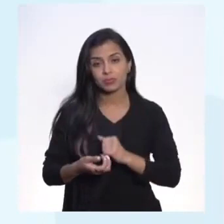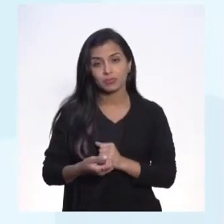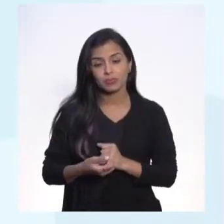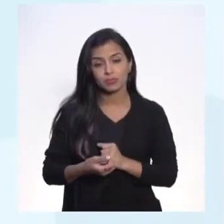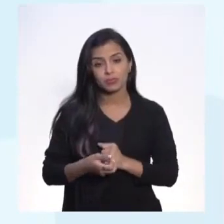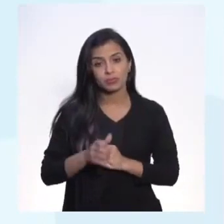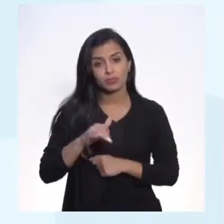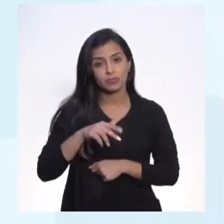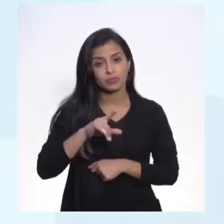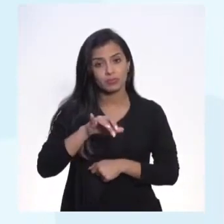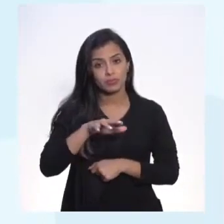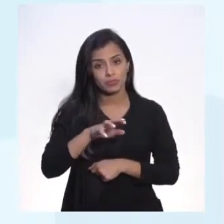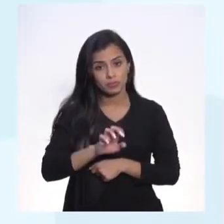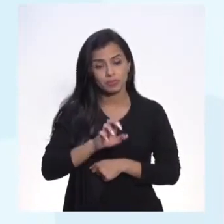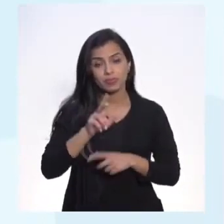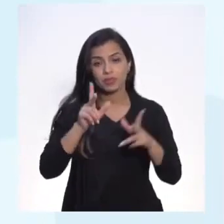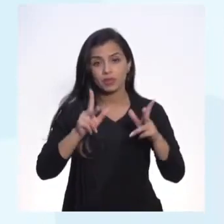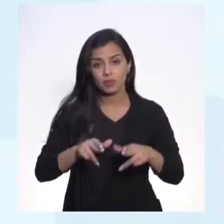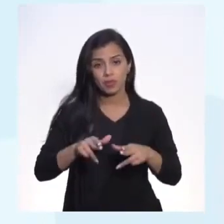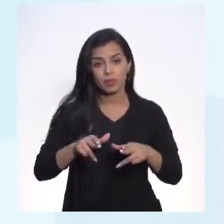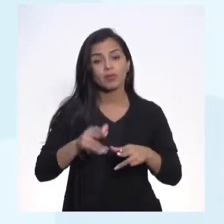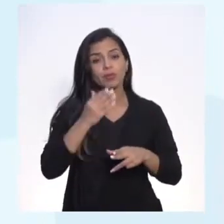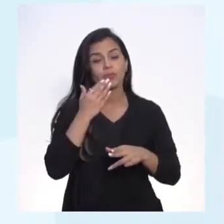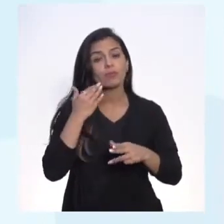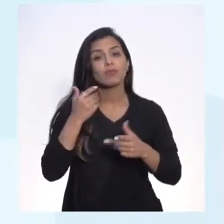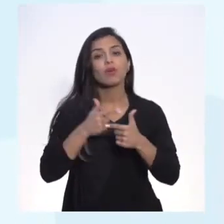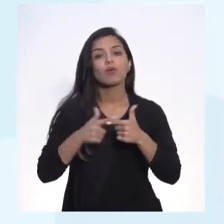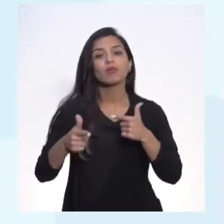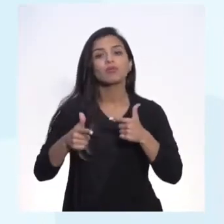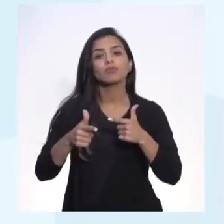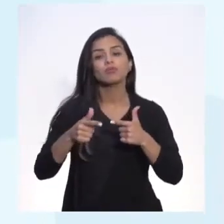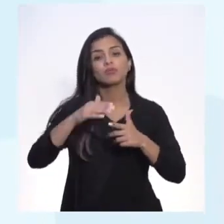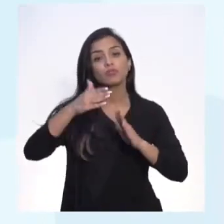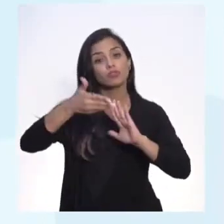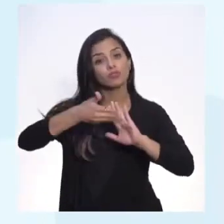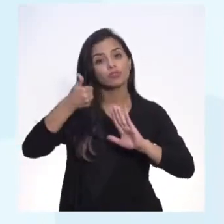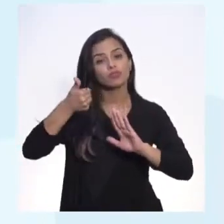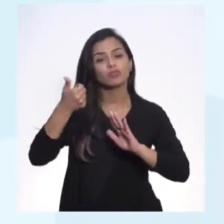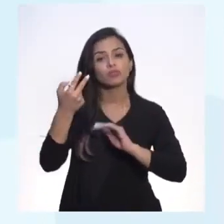igual a expoente, corto, sobra o 2. Portanto,